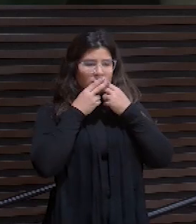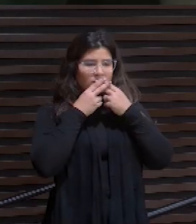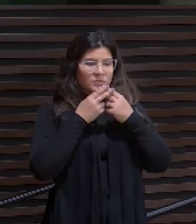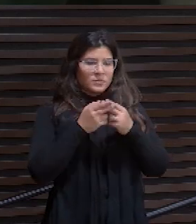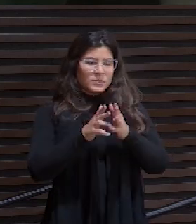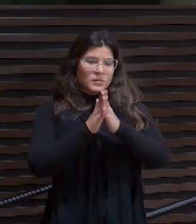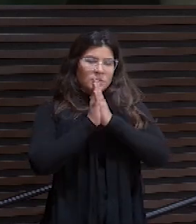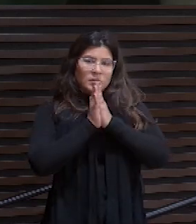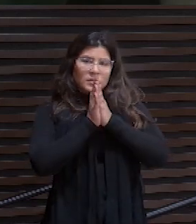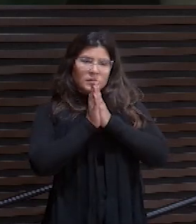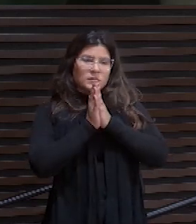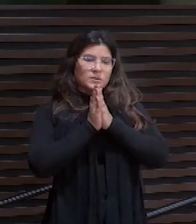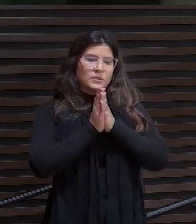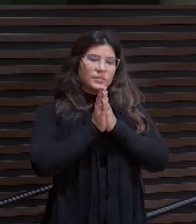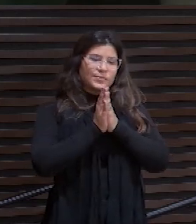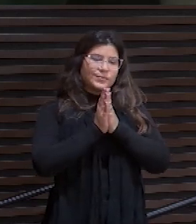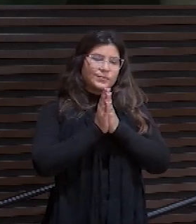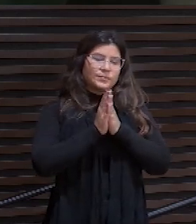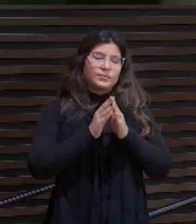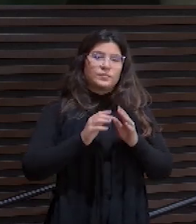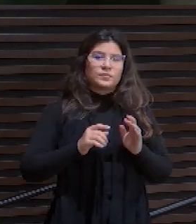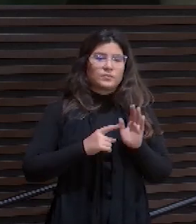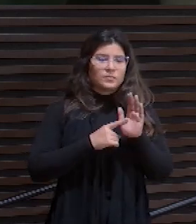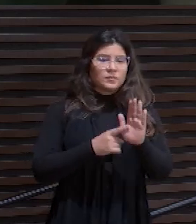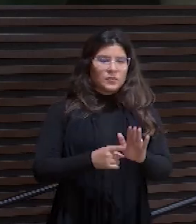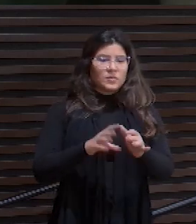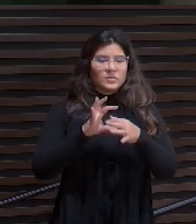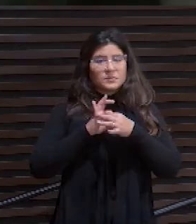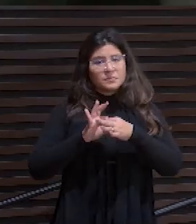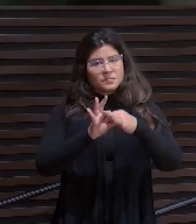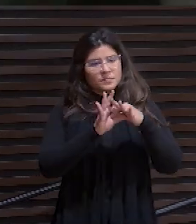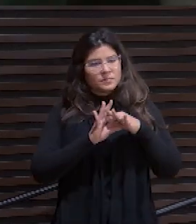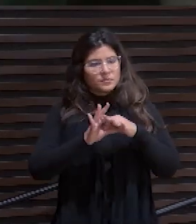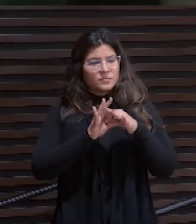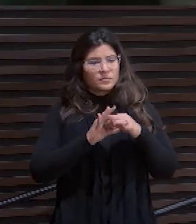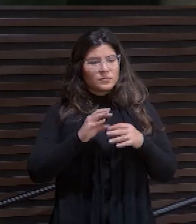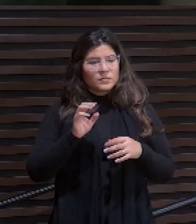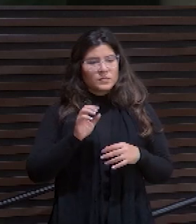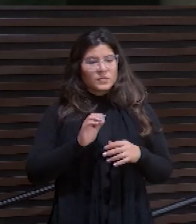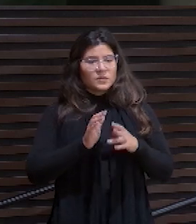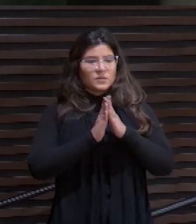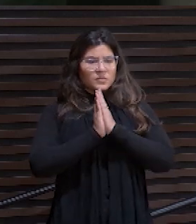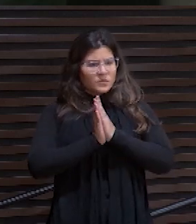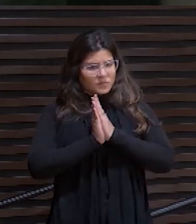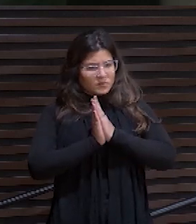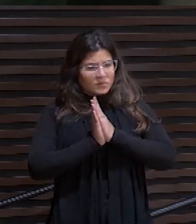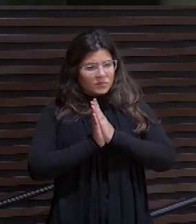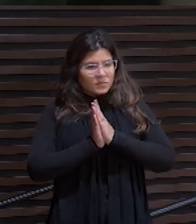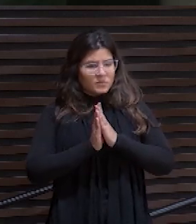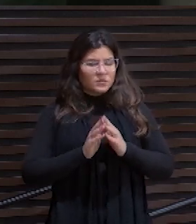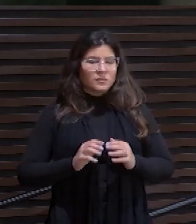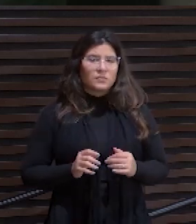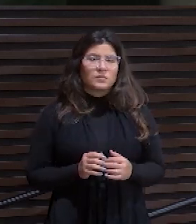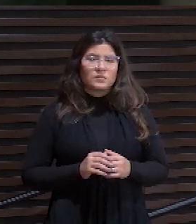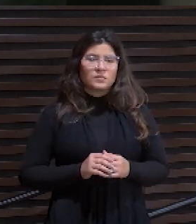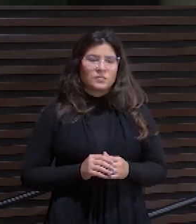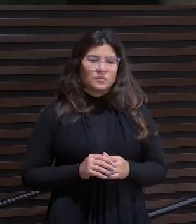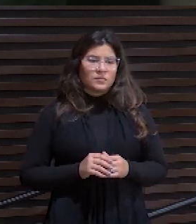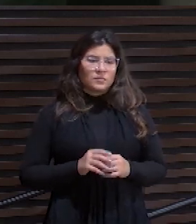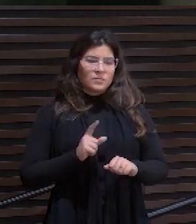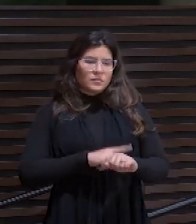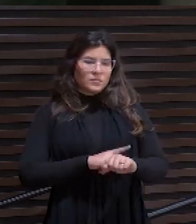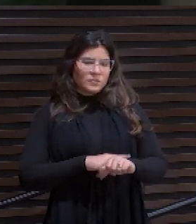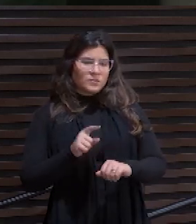O jejum, a oração que puxa o jejum, não é o jejum que puxa a oração. Então, existem momentos que nós estamos